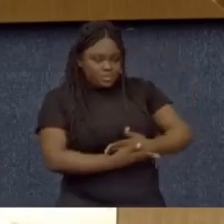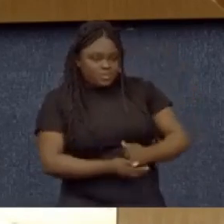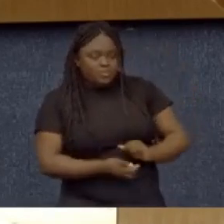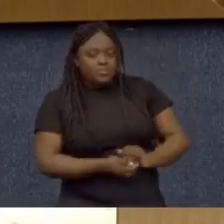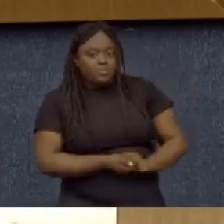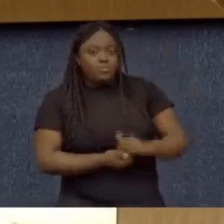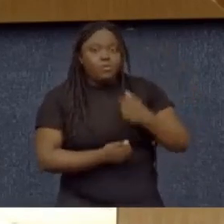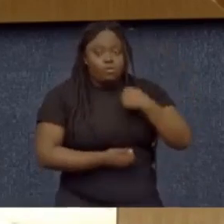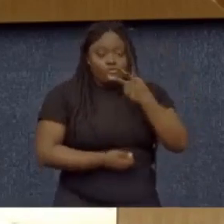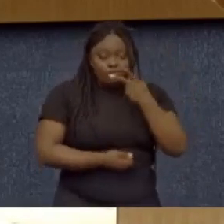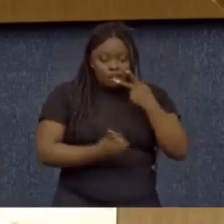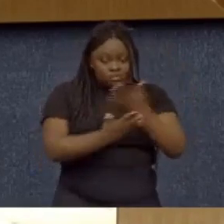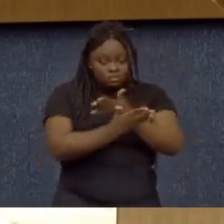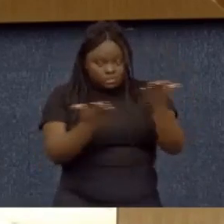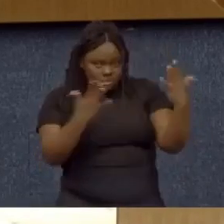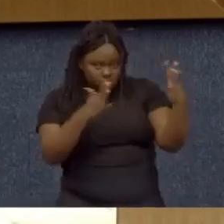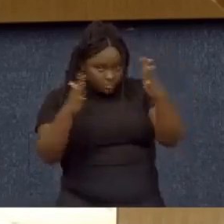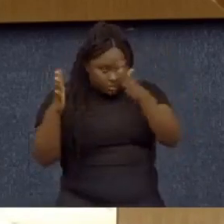vocês vão aplaudir, tá bom?